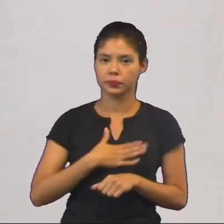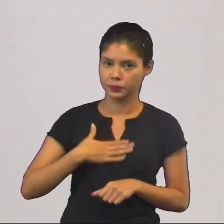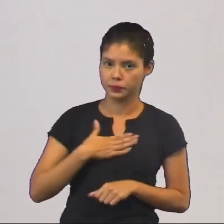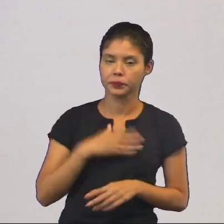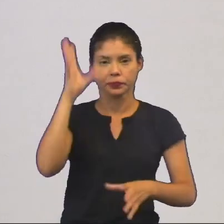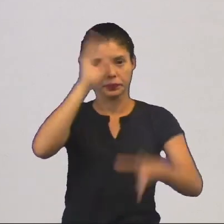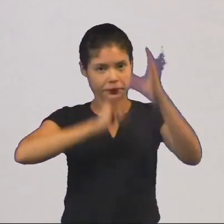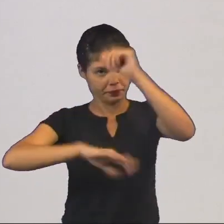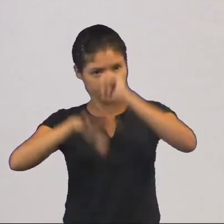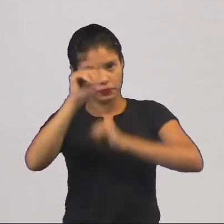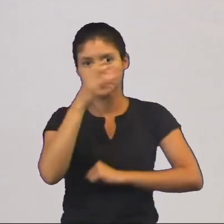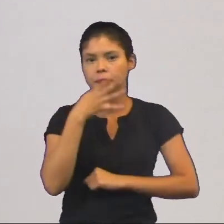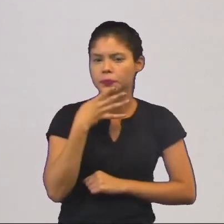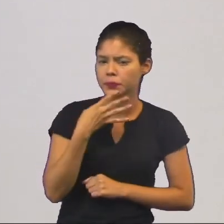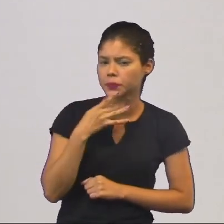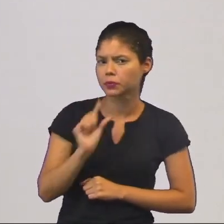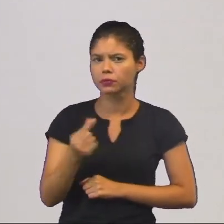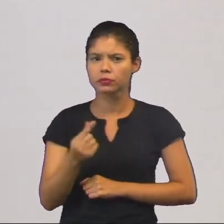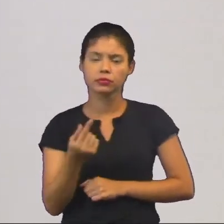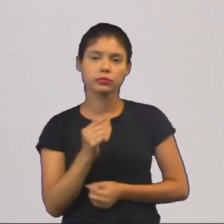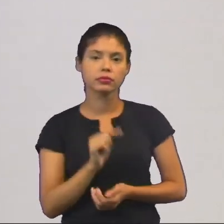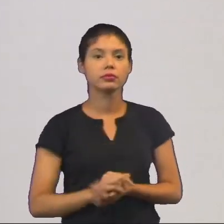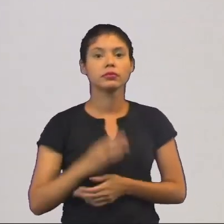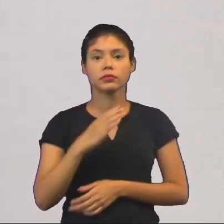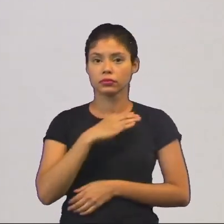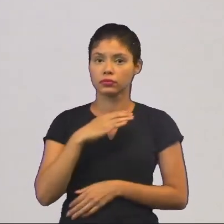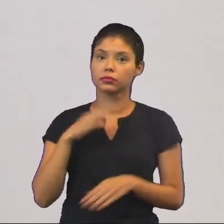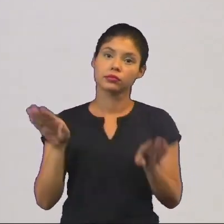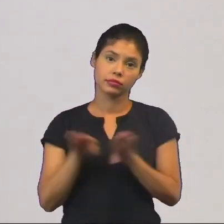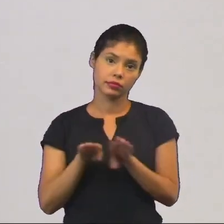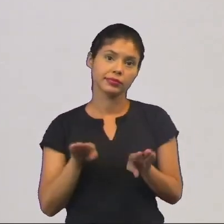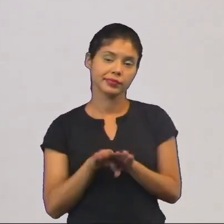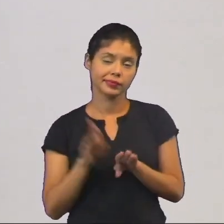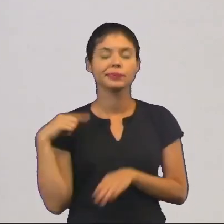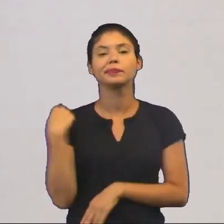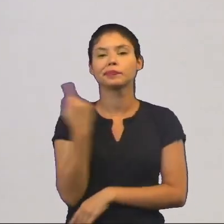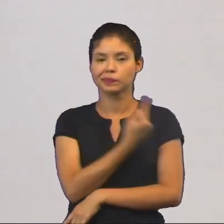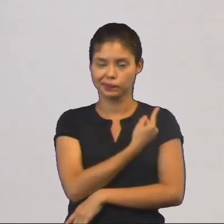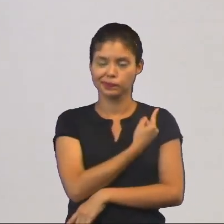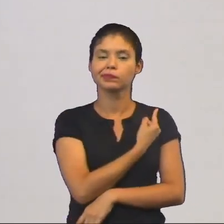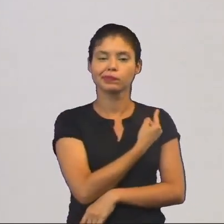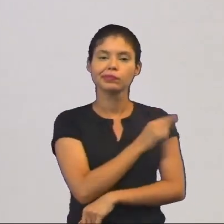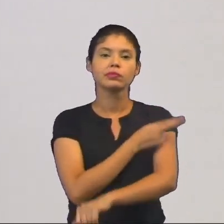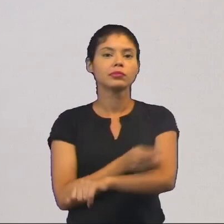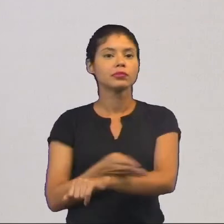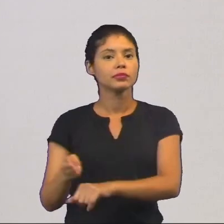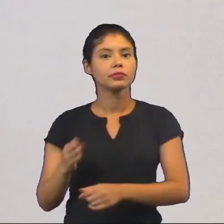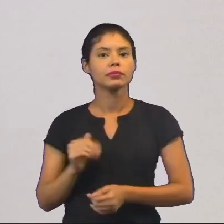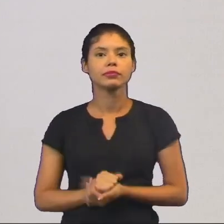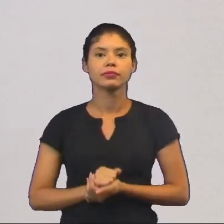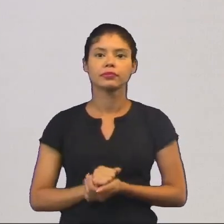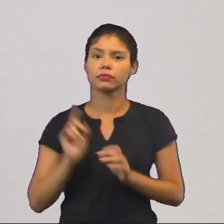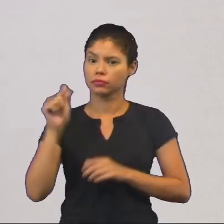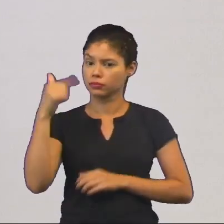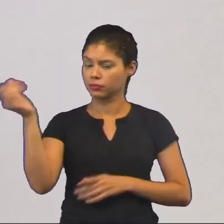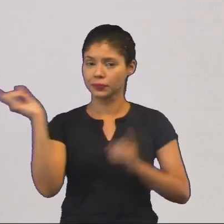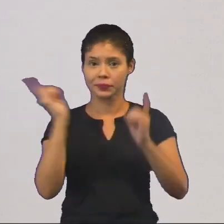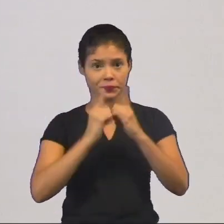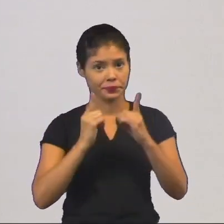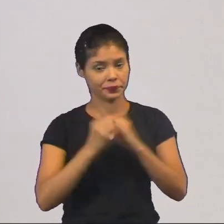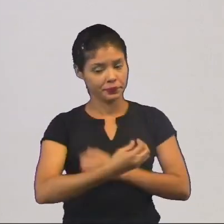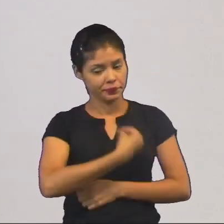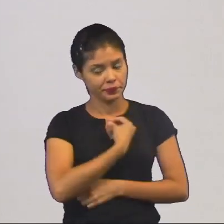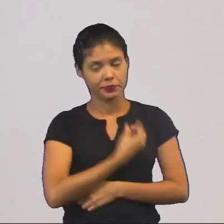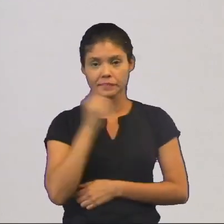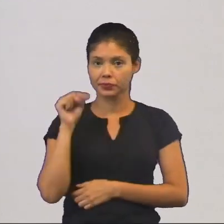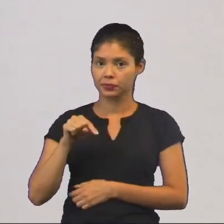aprendido bastante, tenham conhecido um pouquinho mais sobre cidade e também sobre a nossa cidade de Rio Branco e tantos serviços e modos de viver